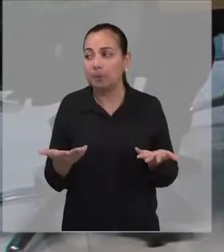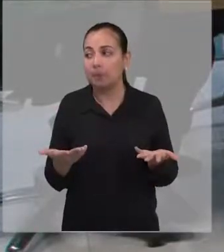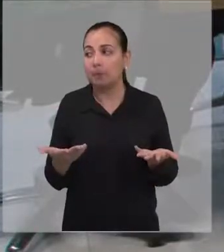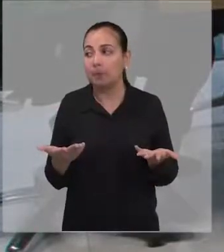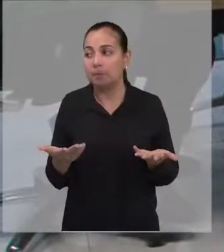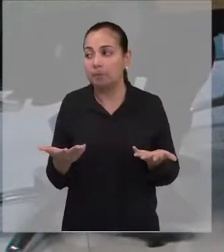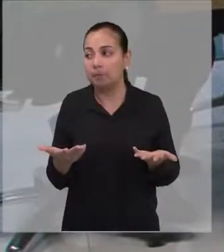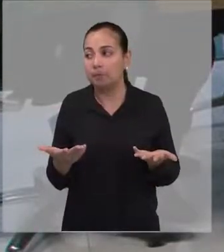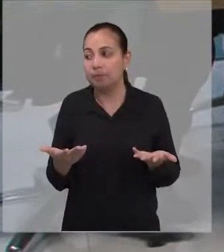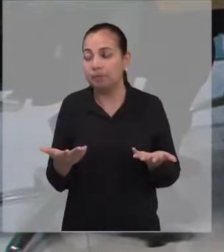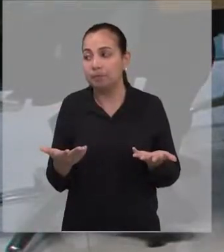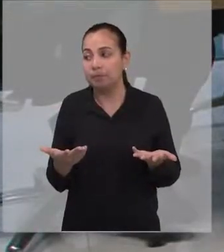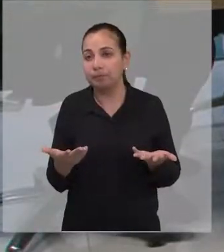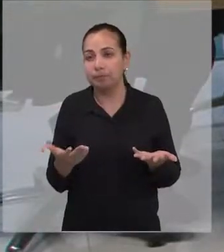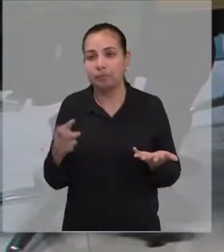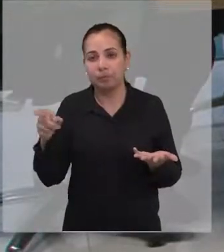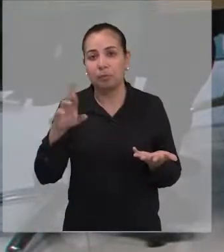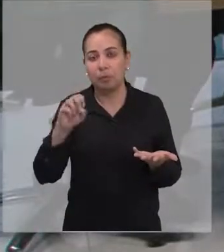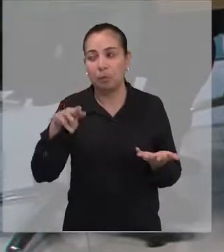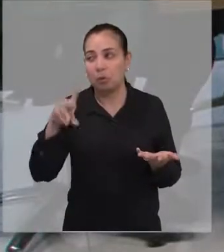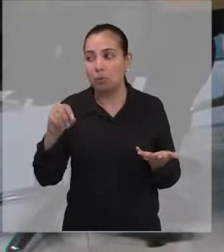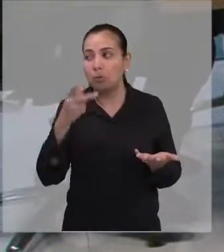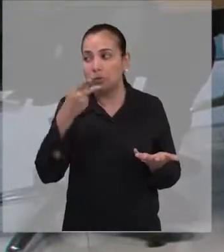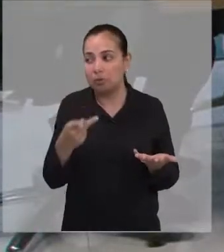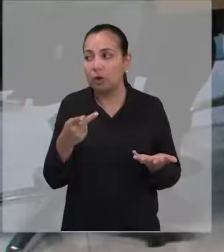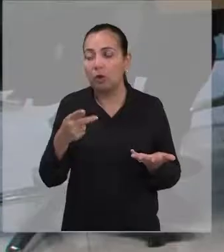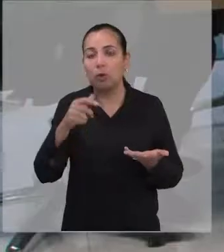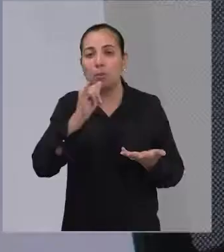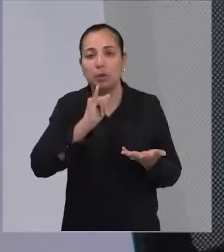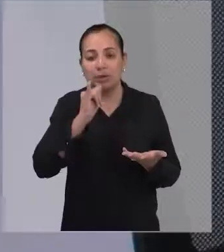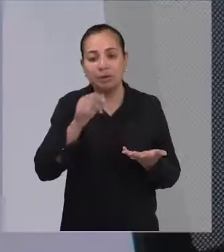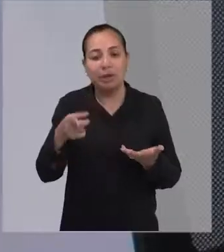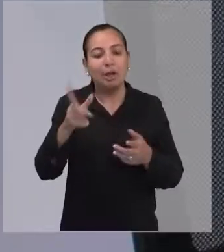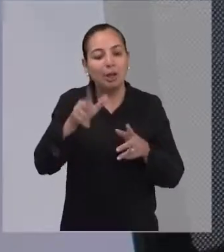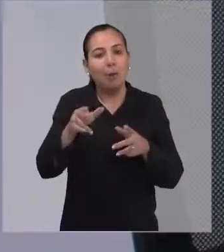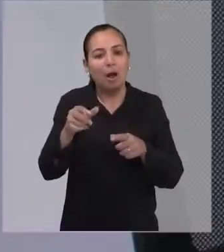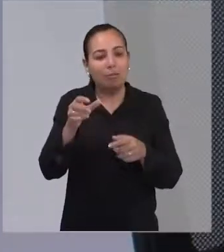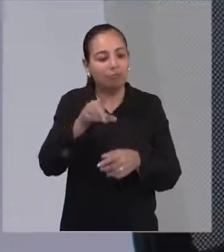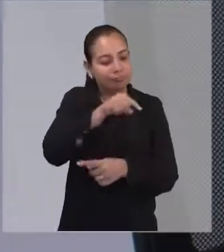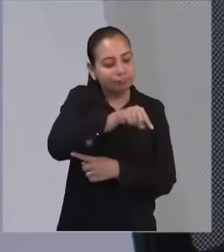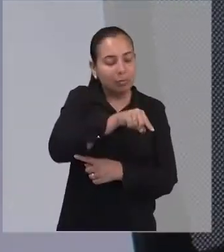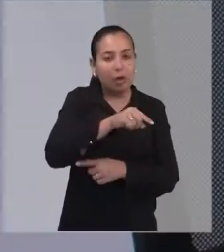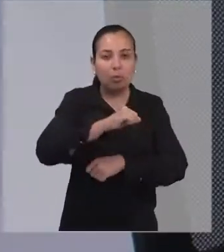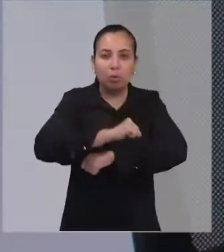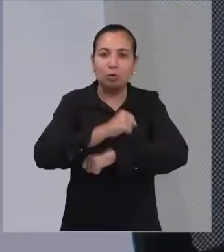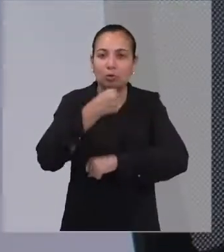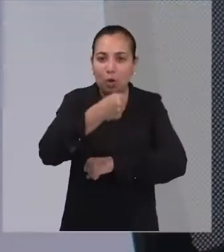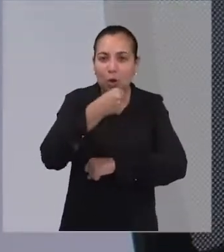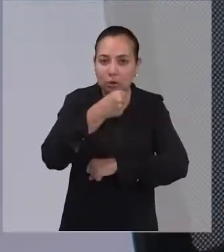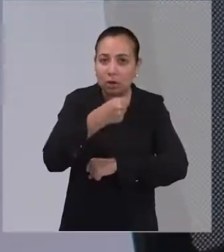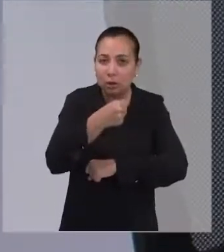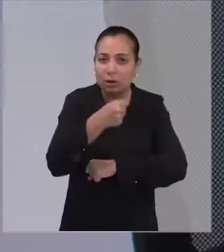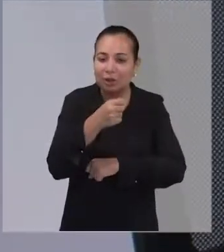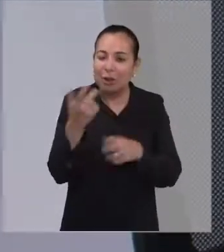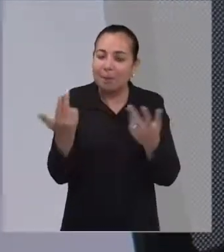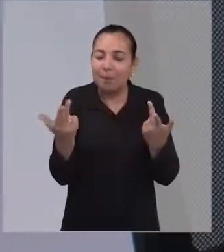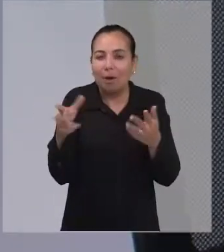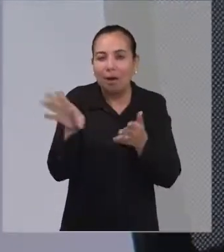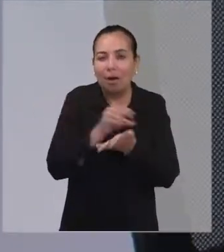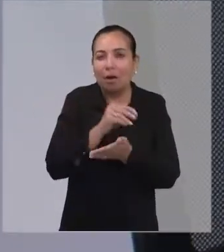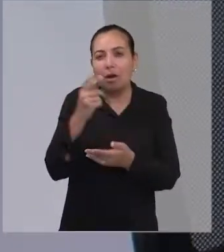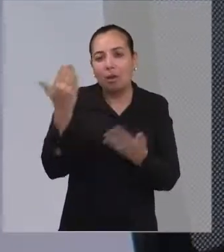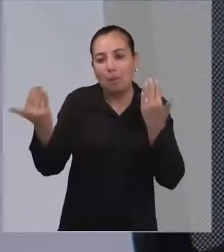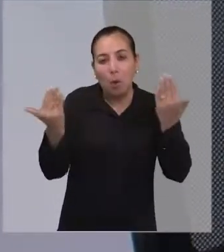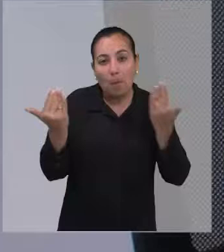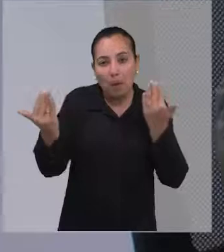posição como o Rômulo coloca aqui, do jornalista, de fato é essa. O jornalista tem que